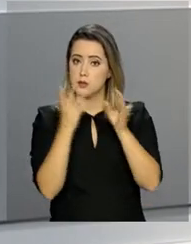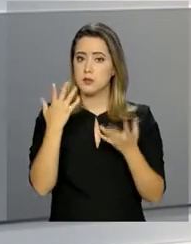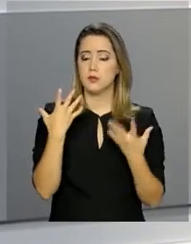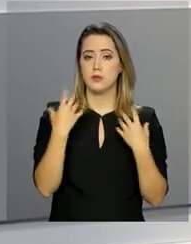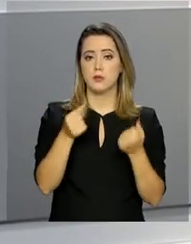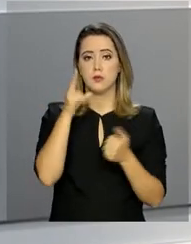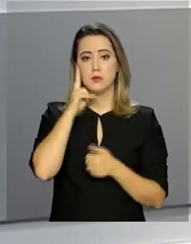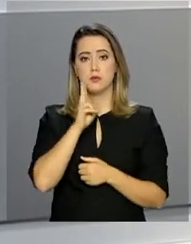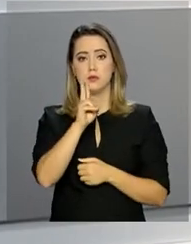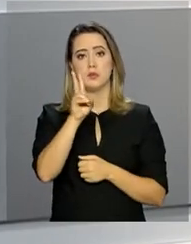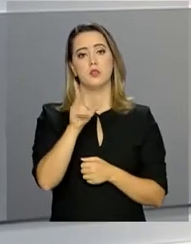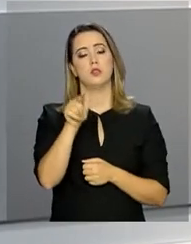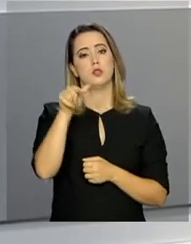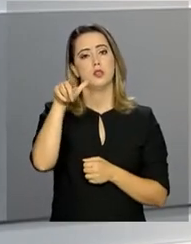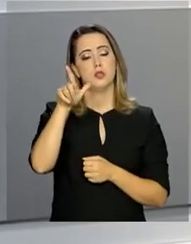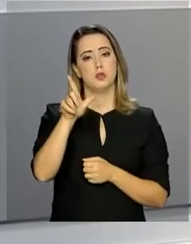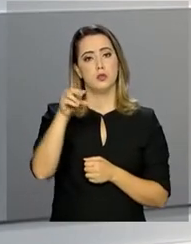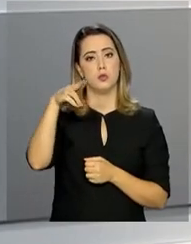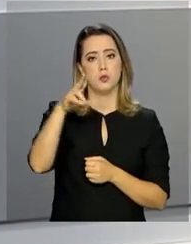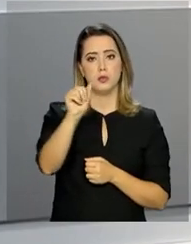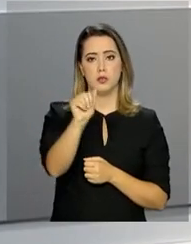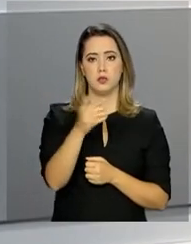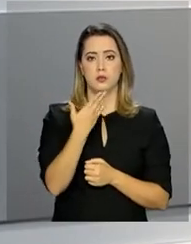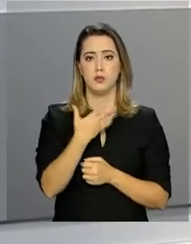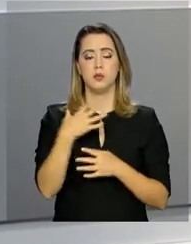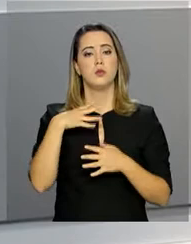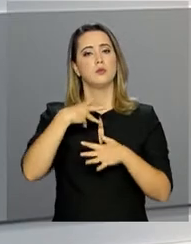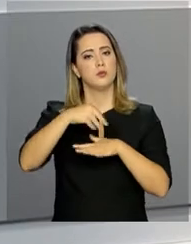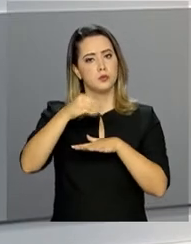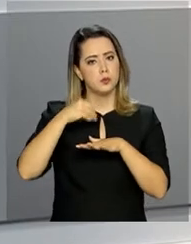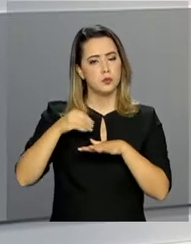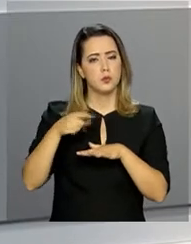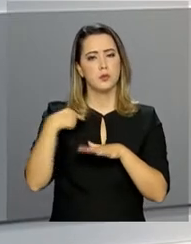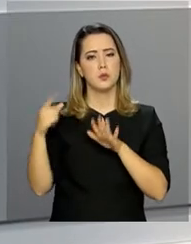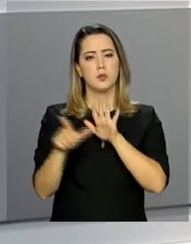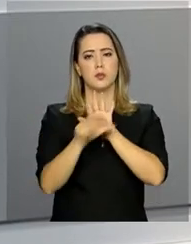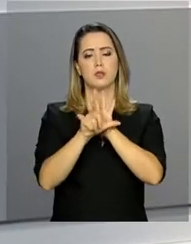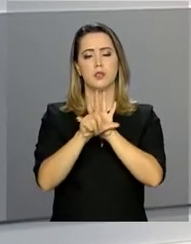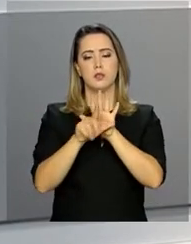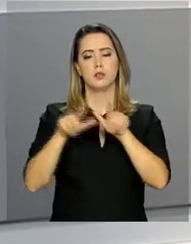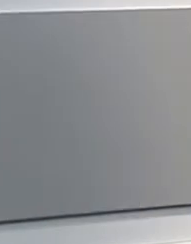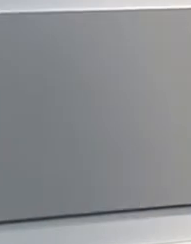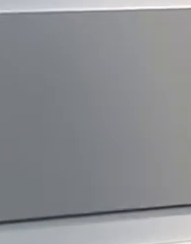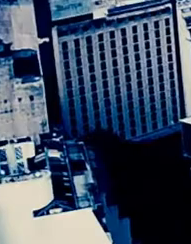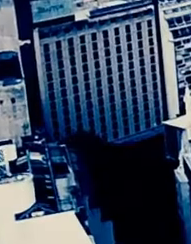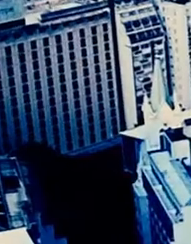especiais. Confira na reportagem especial de Luana Karen sobre a reforma trabalhista.